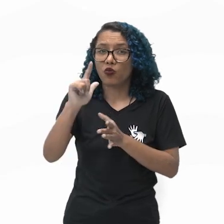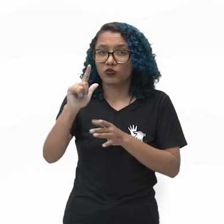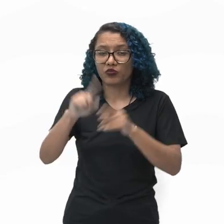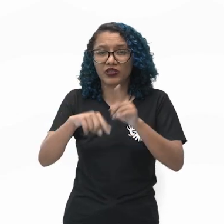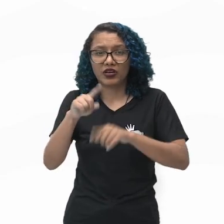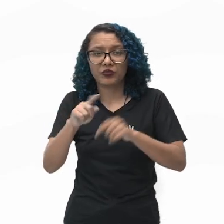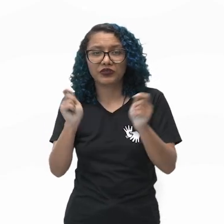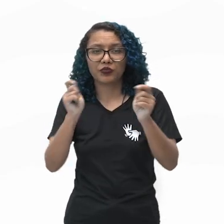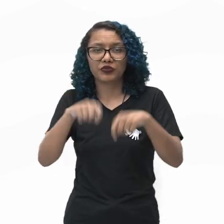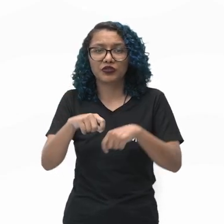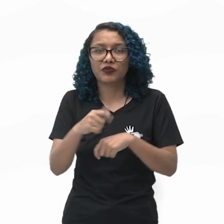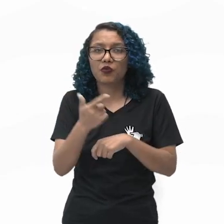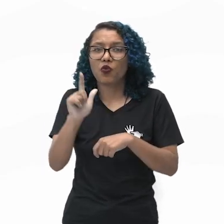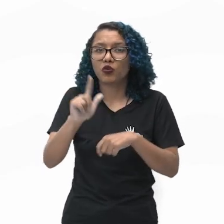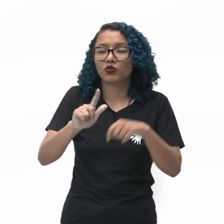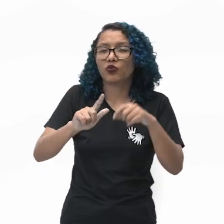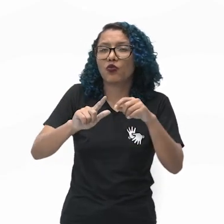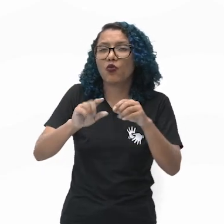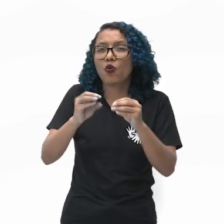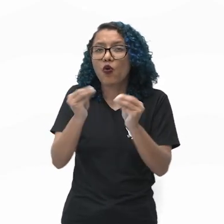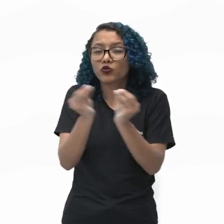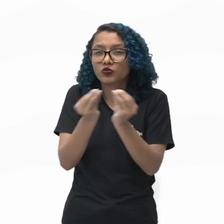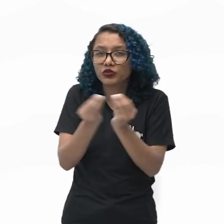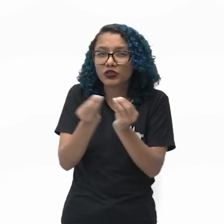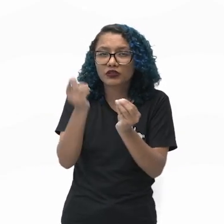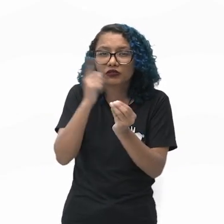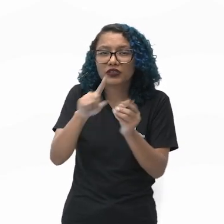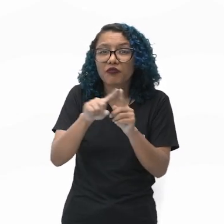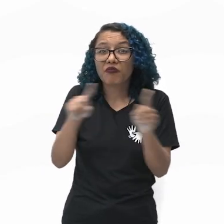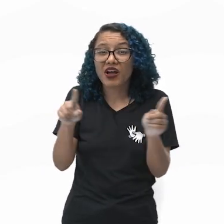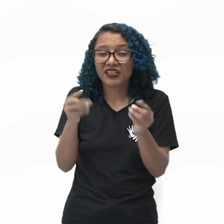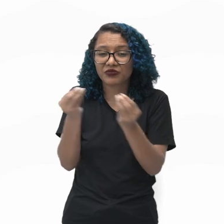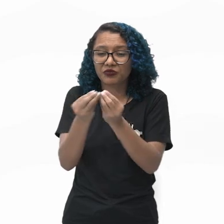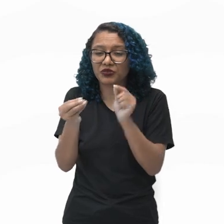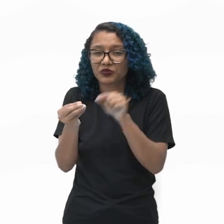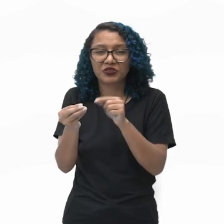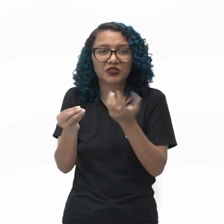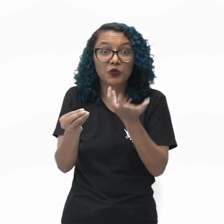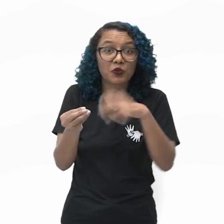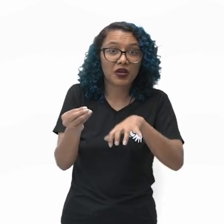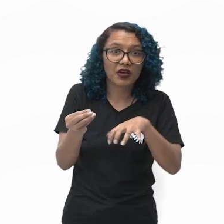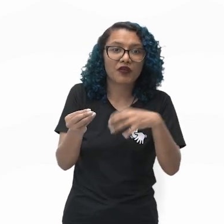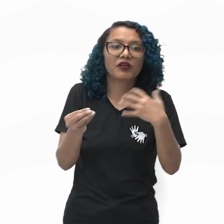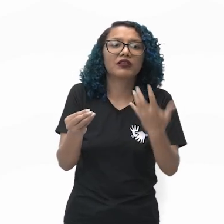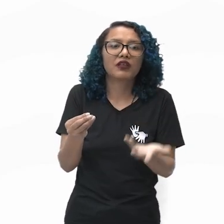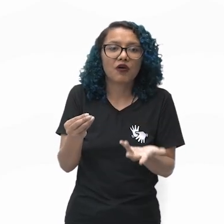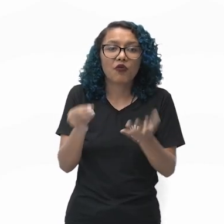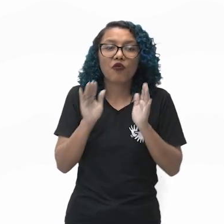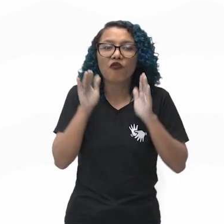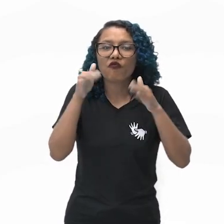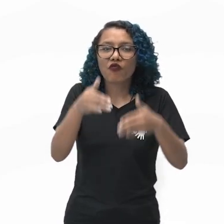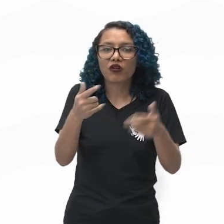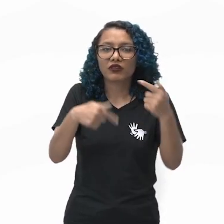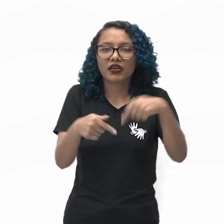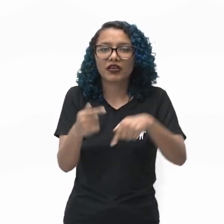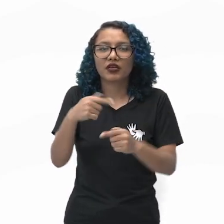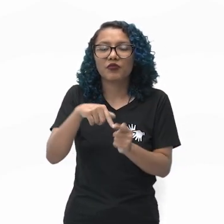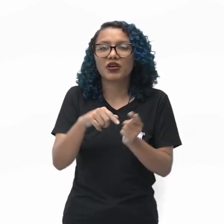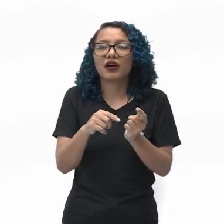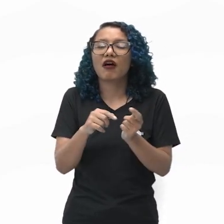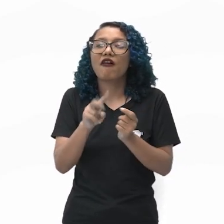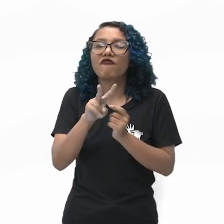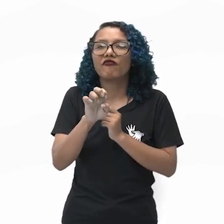eu quero, mas liberou um composto indesejado. Então a química verde vem sintetizar